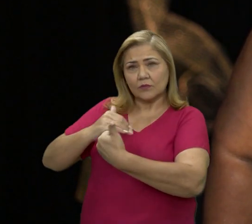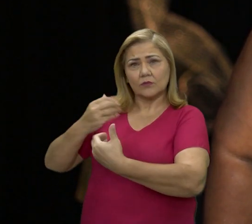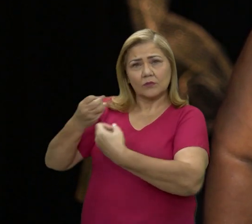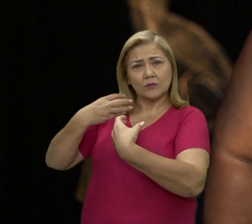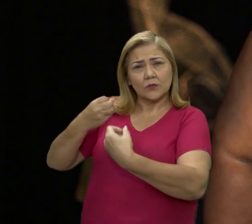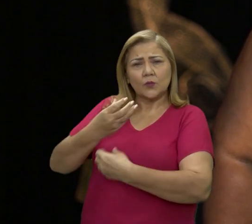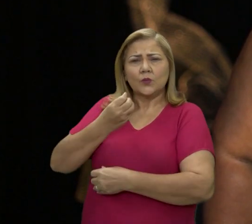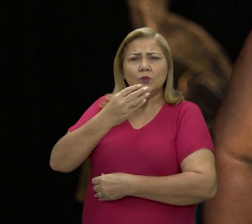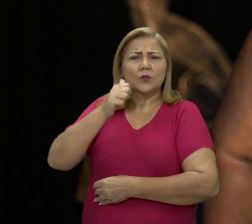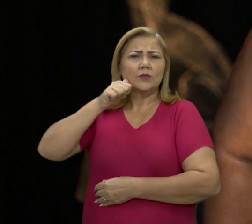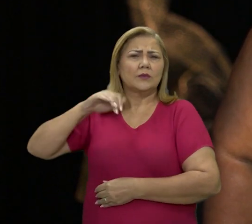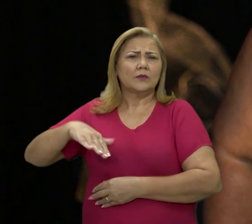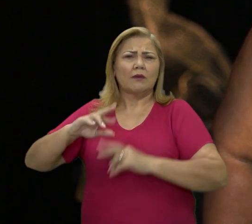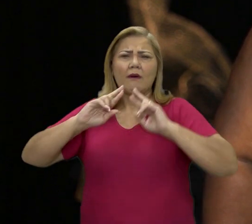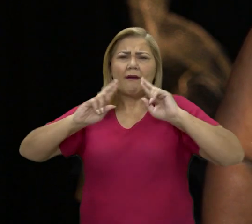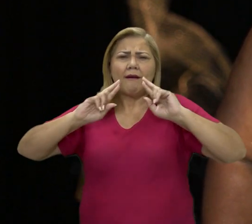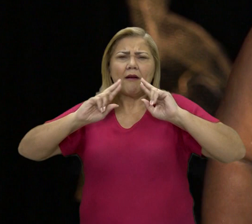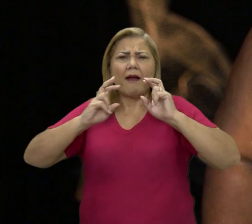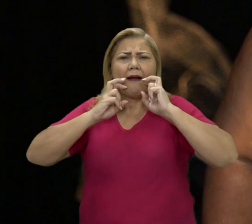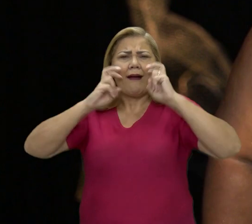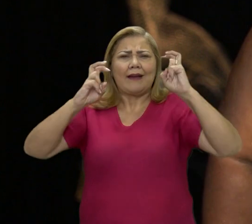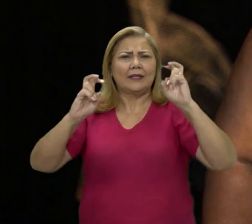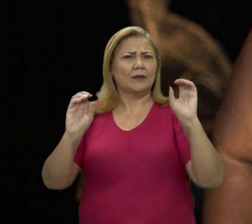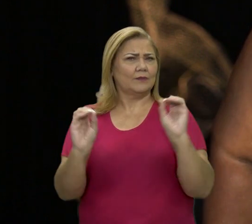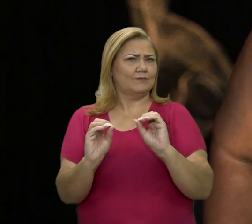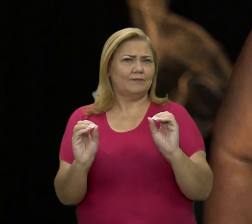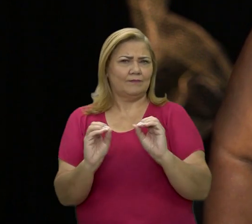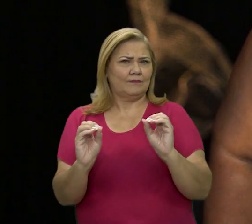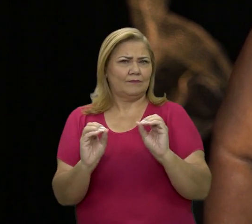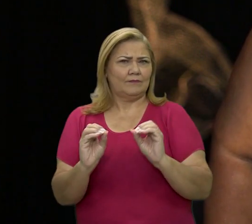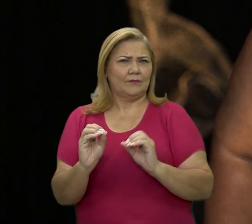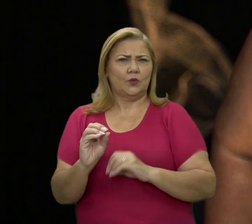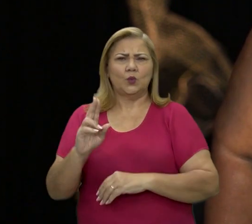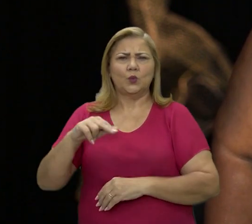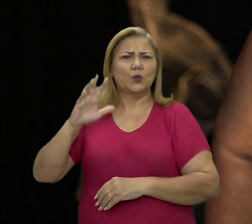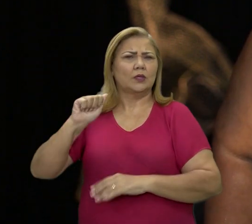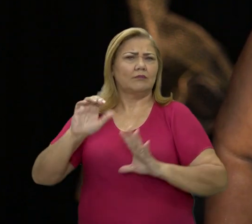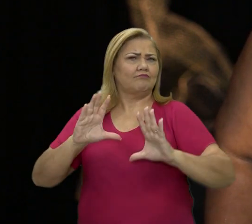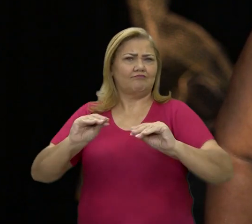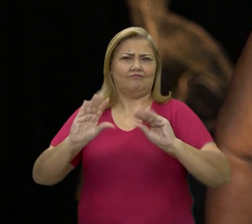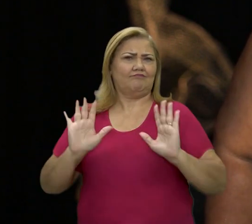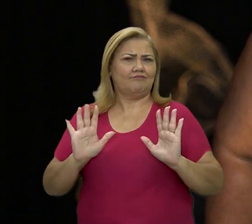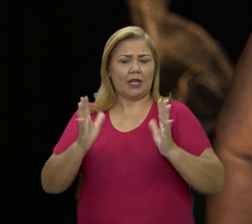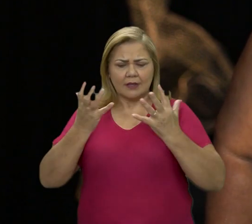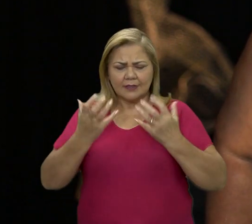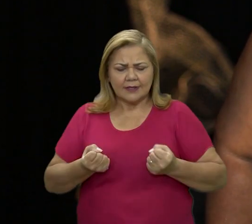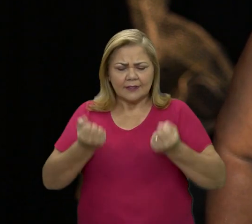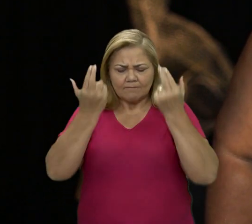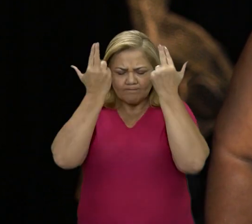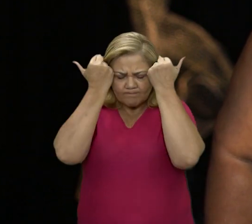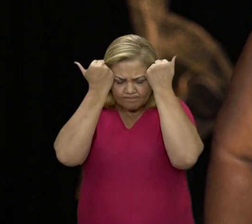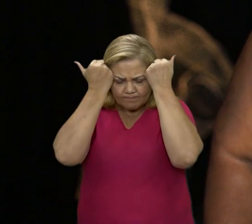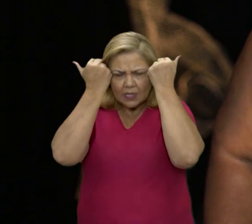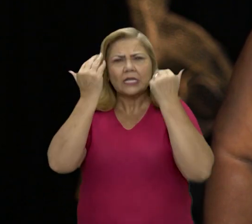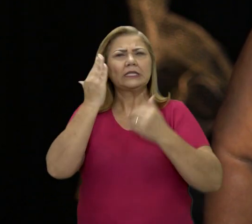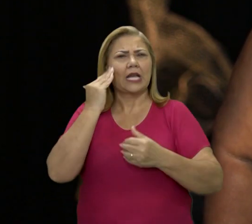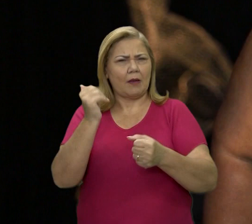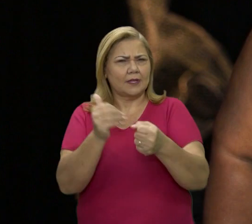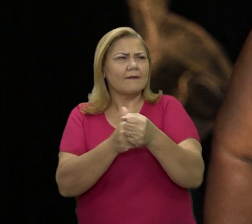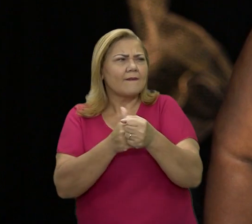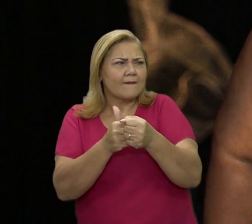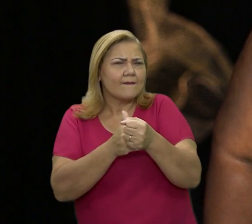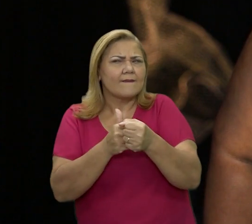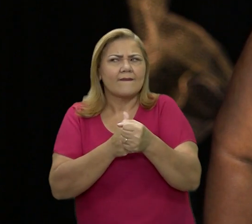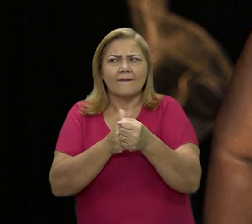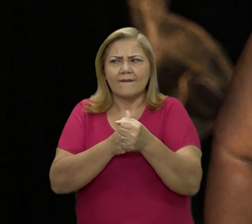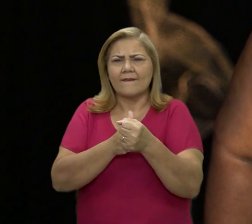criada para ser uma boa menina. Aquela que não reclama, que não grita, que jamais interfere, que aceita tudo, que